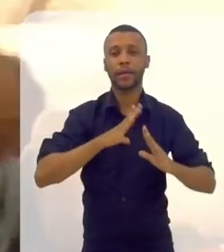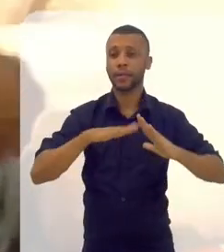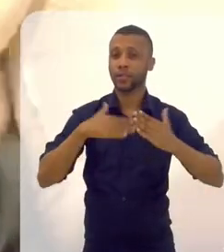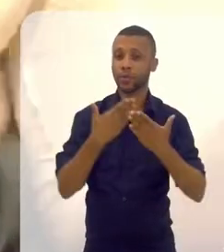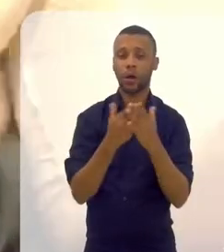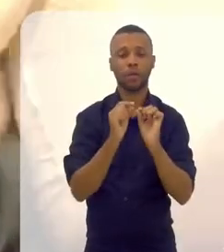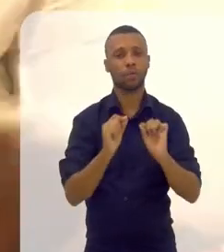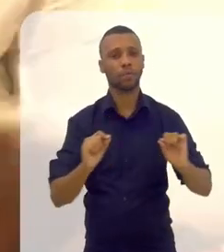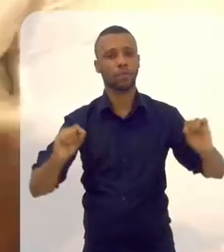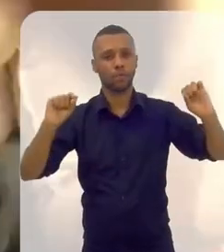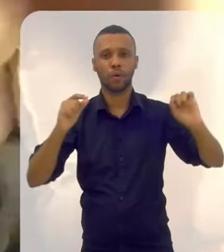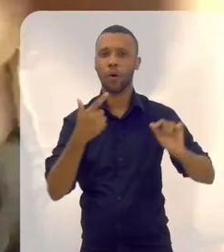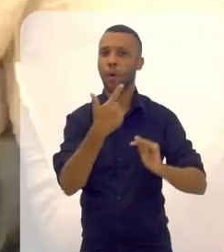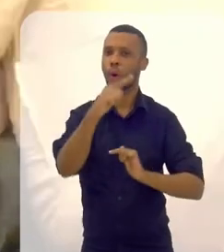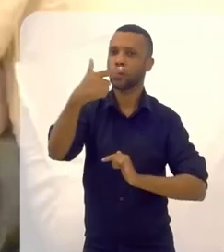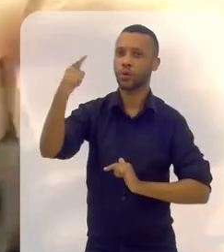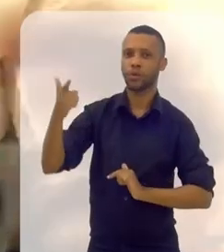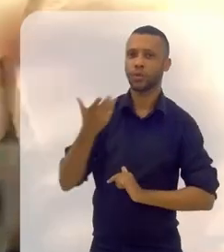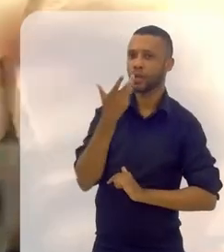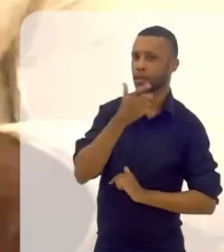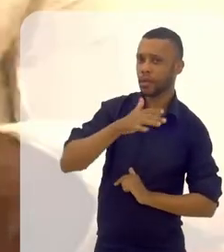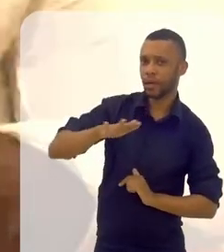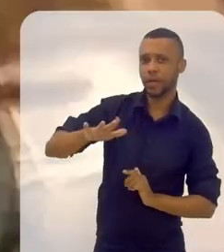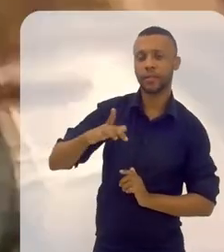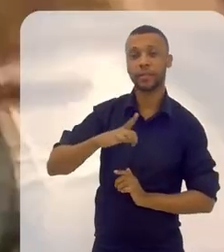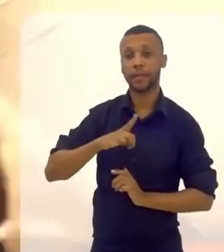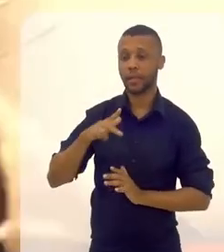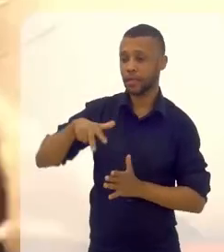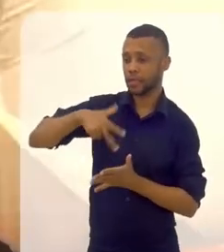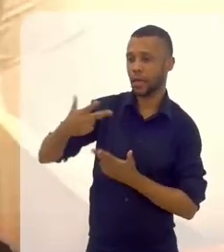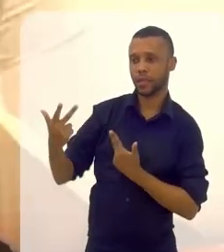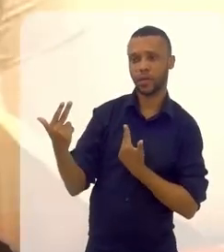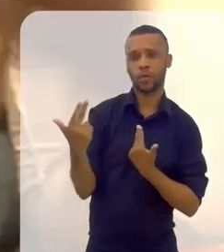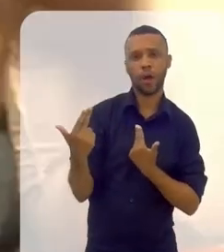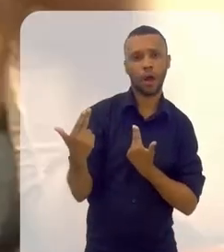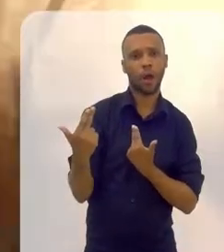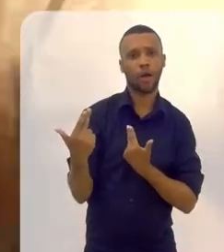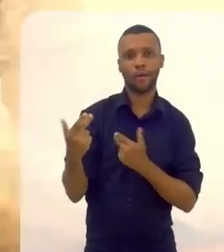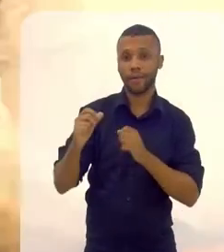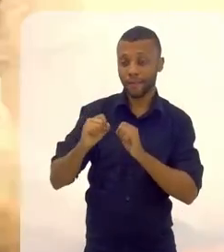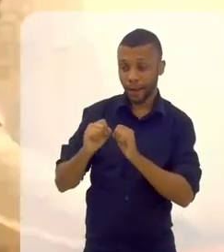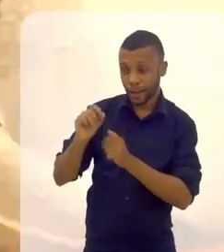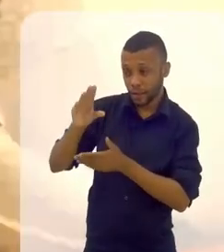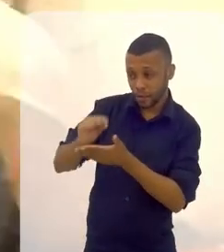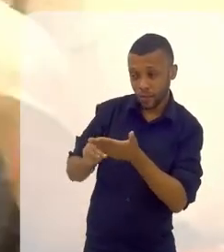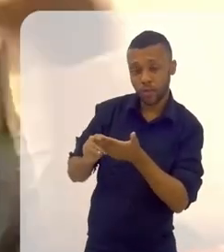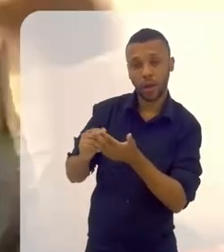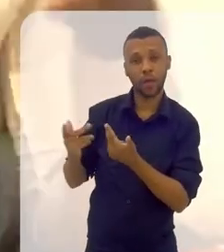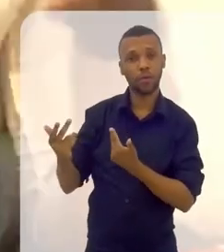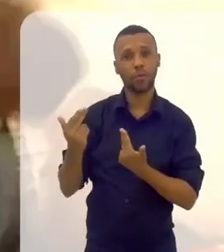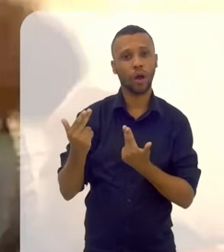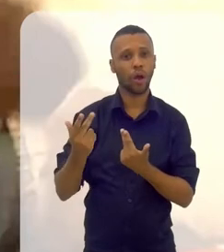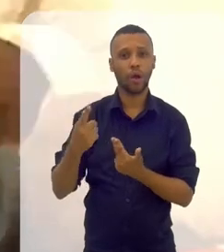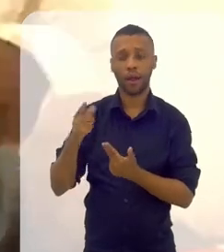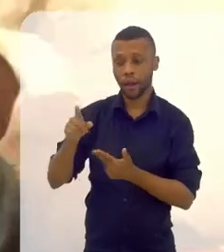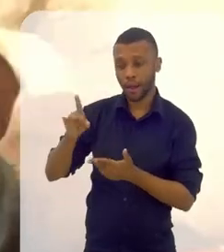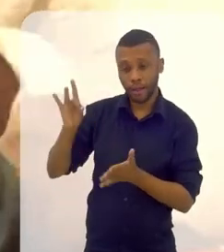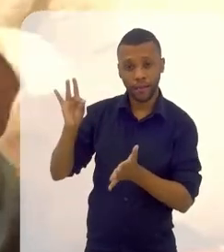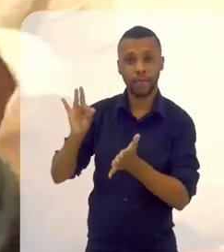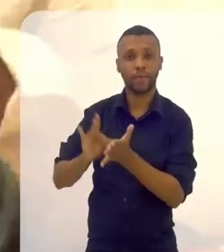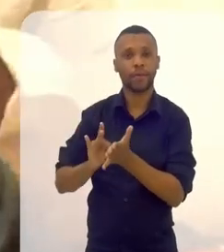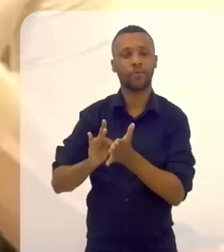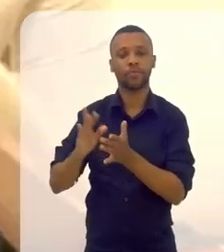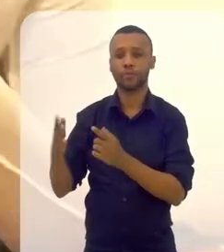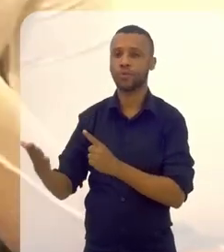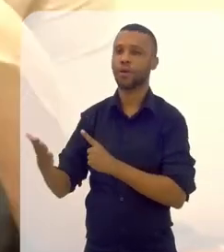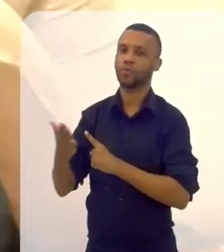com outras crianças que fazem outras coisas, que tem gente que dança que nem a gente, que tem gente que faz o que a gente faz. Ela realmente